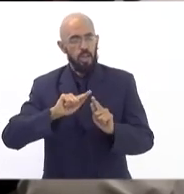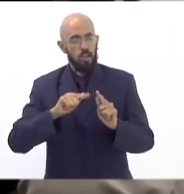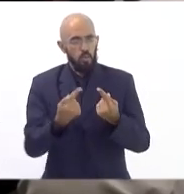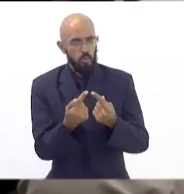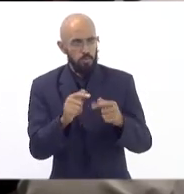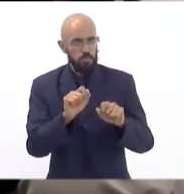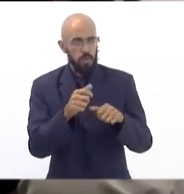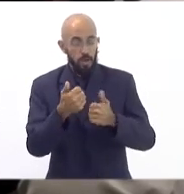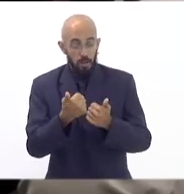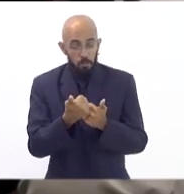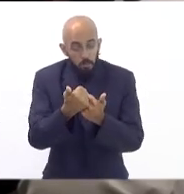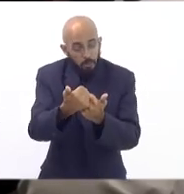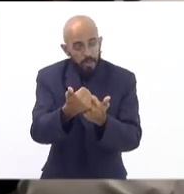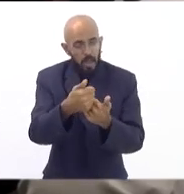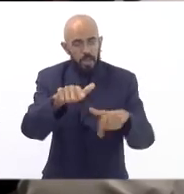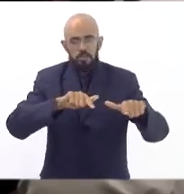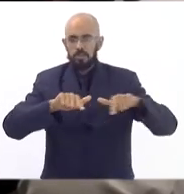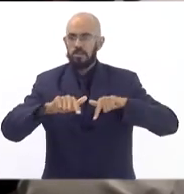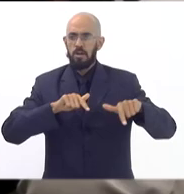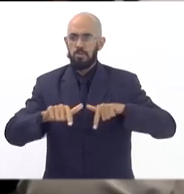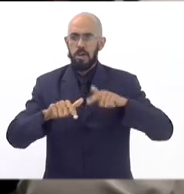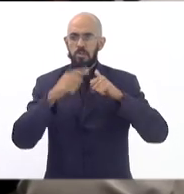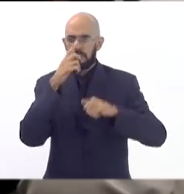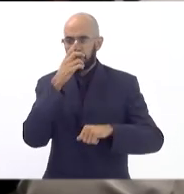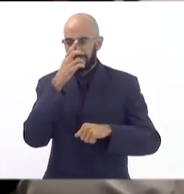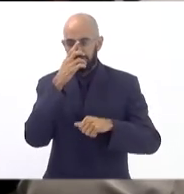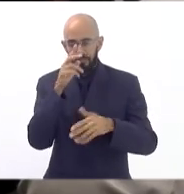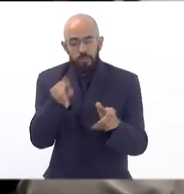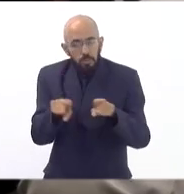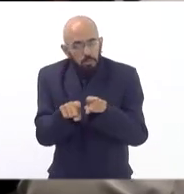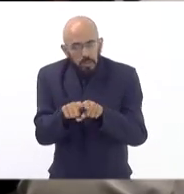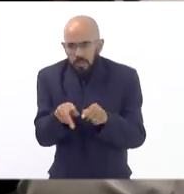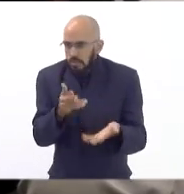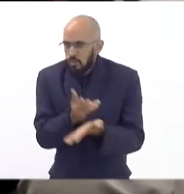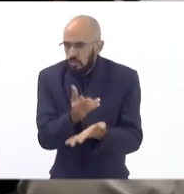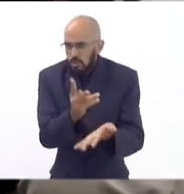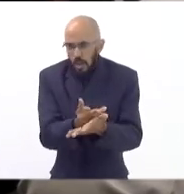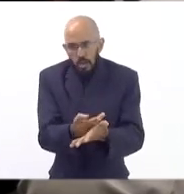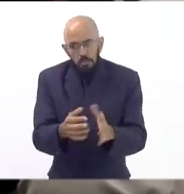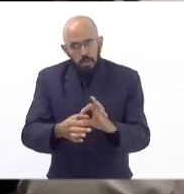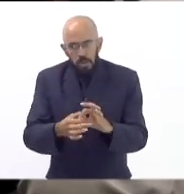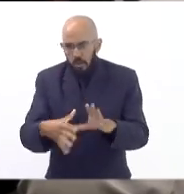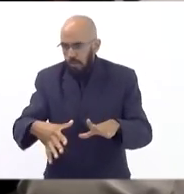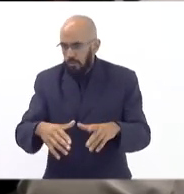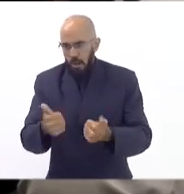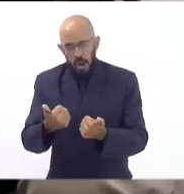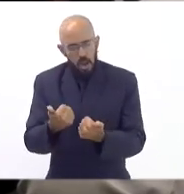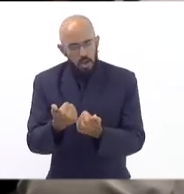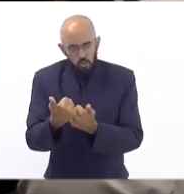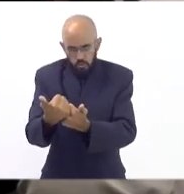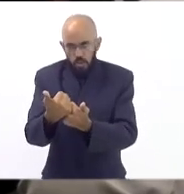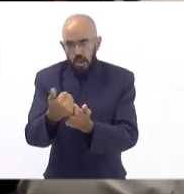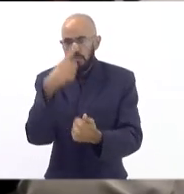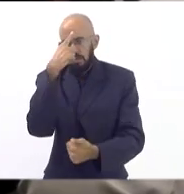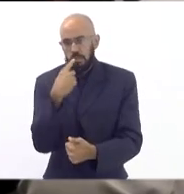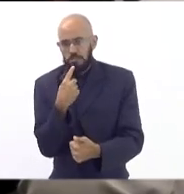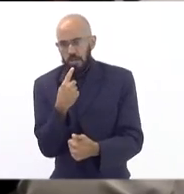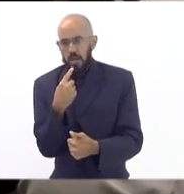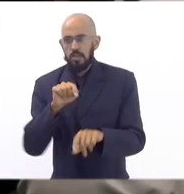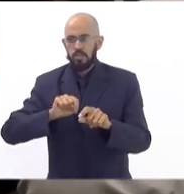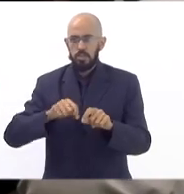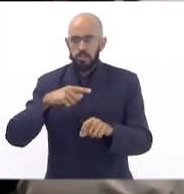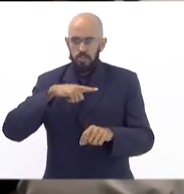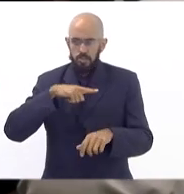para apoiar essas operações estamos sempre dispostos a colaborar com as com as imagens que são